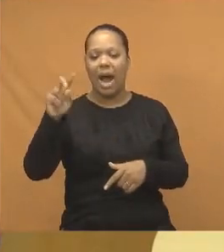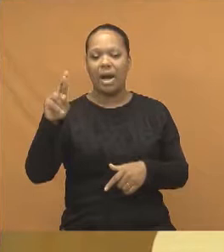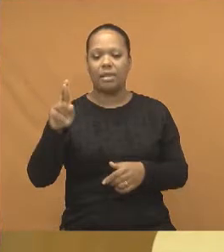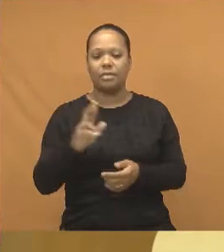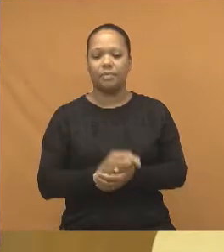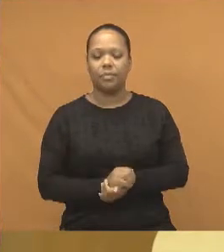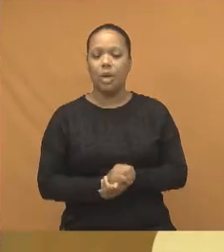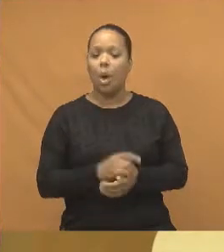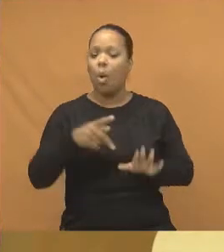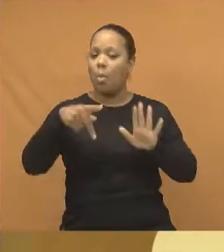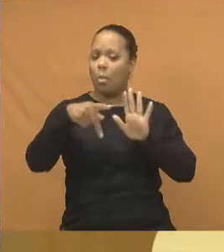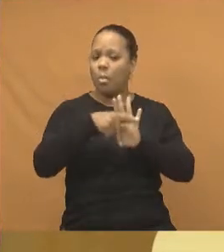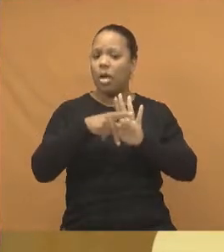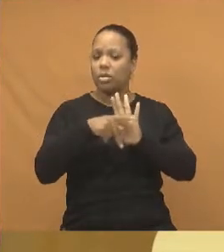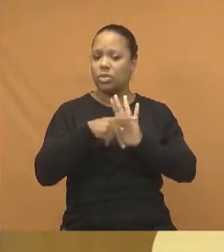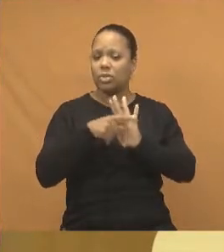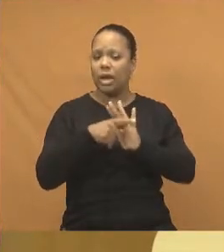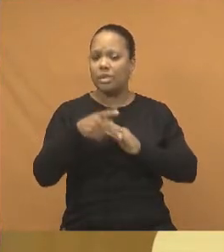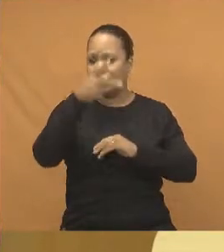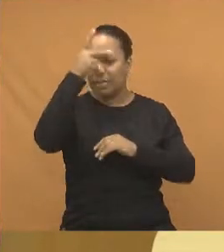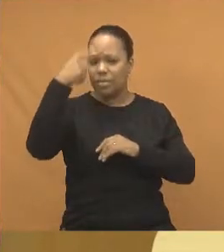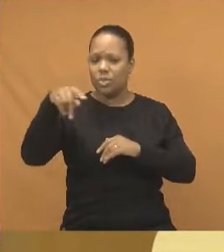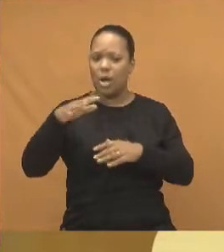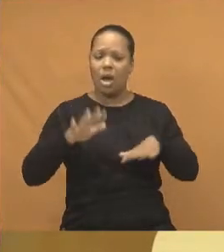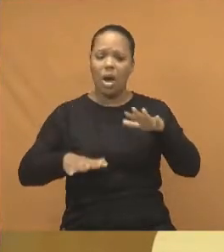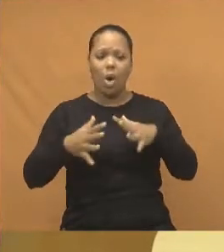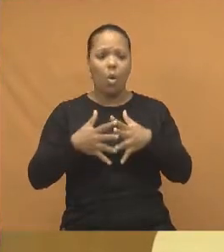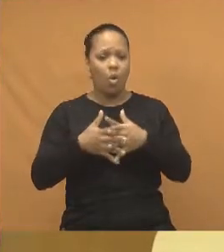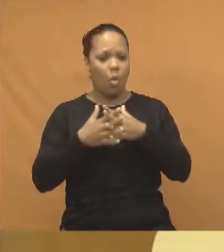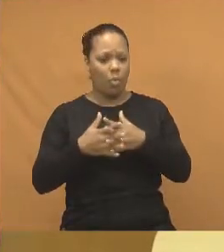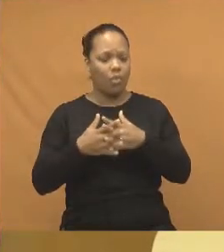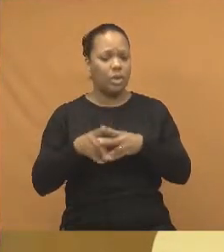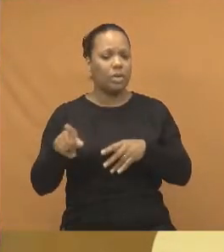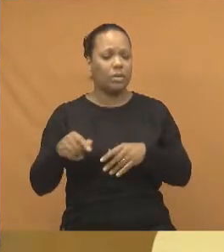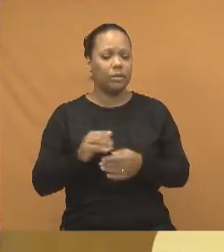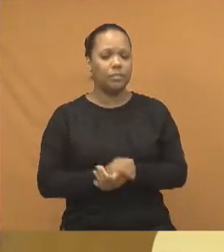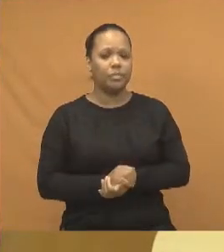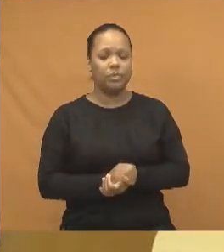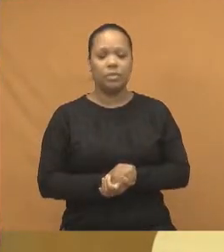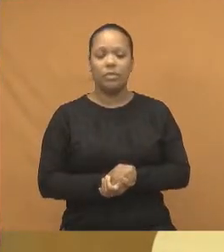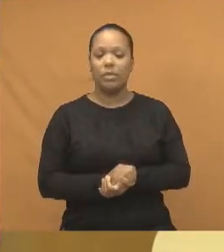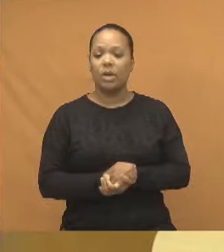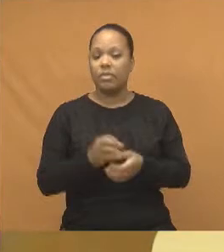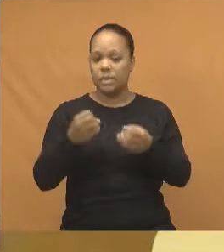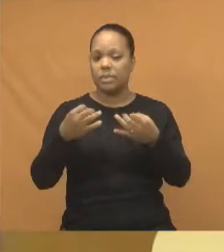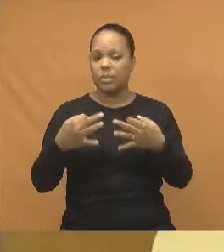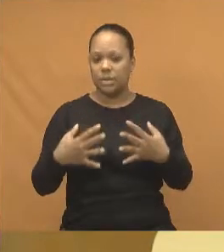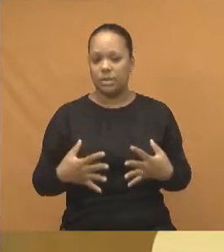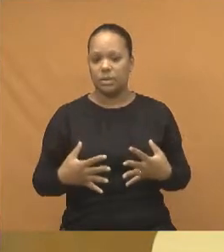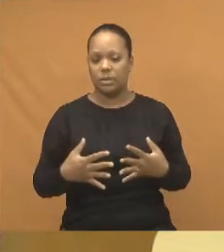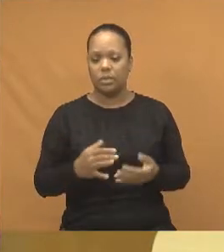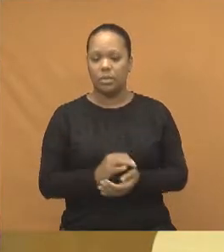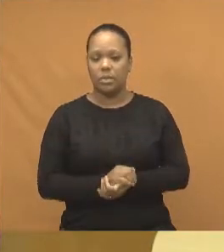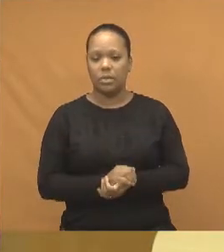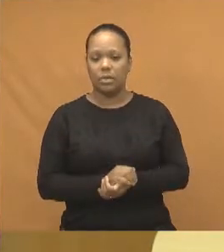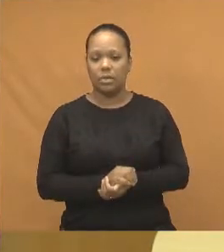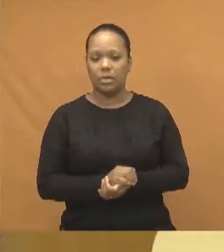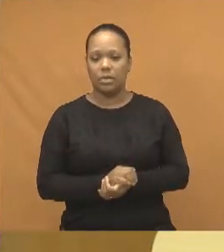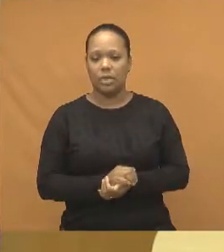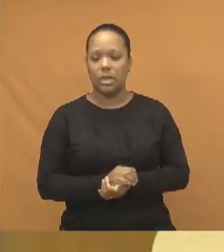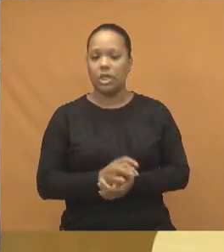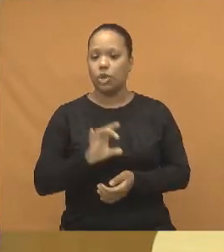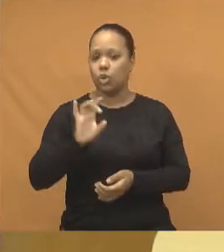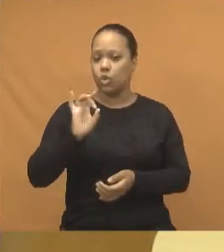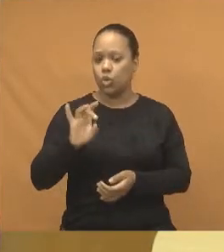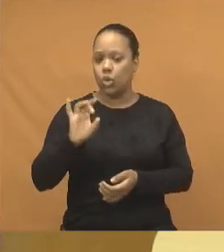que o projeto, algumas pessoas confundiram um pouco. Eu acho, Paulinho, que ele vou frisar aqui, ele é estritamente para coleta